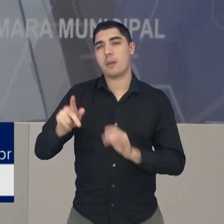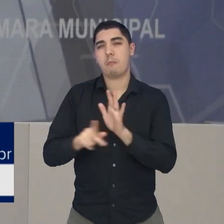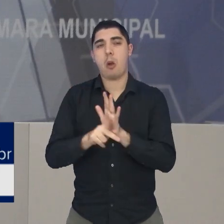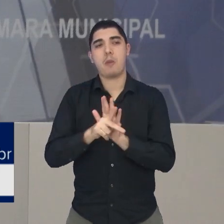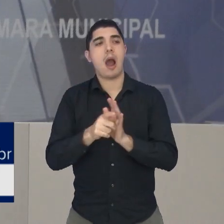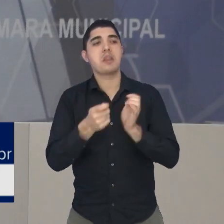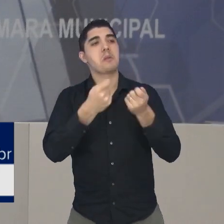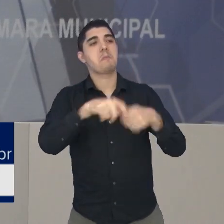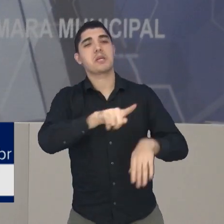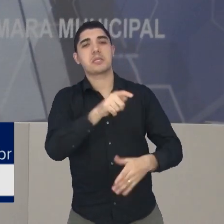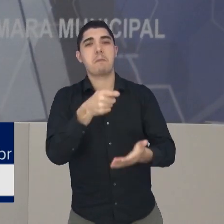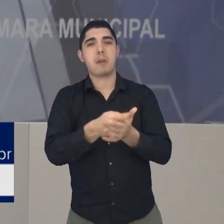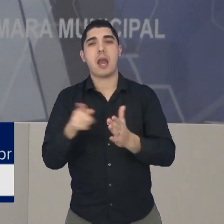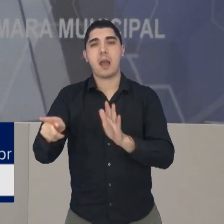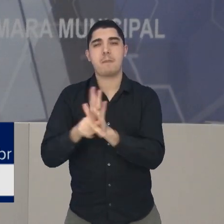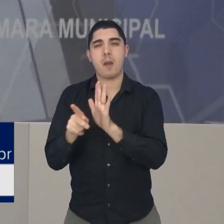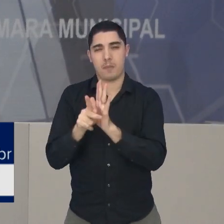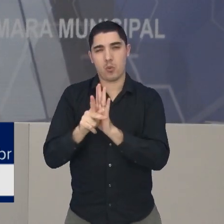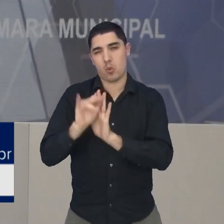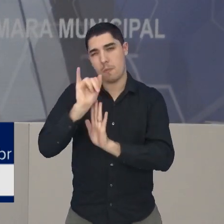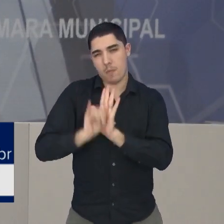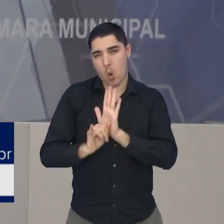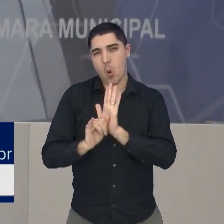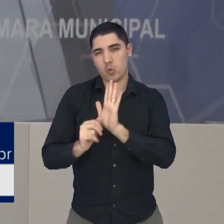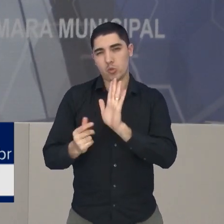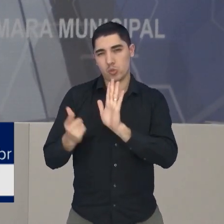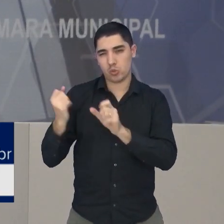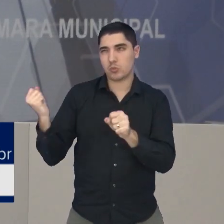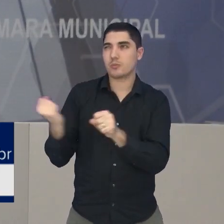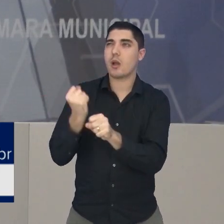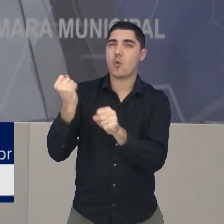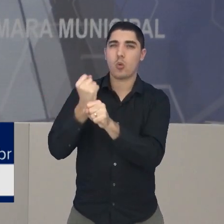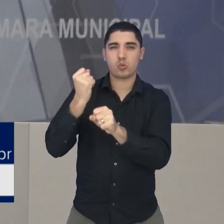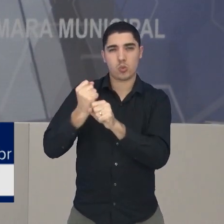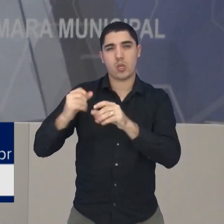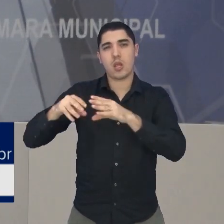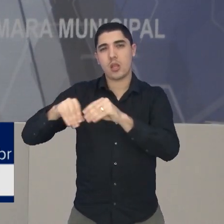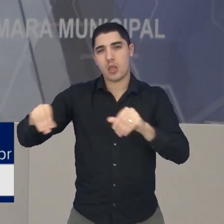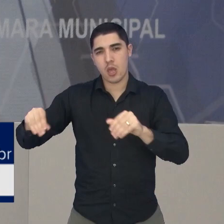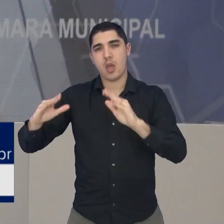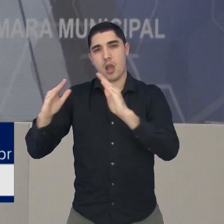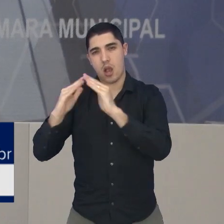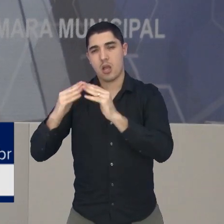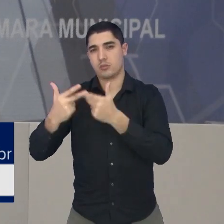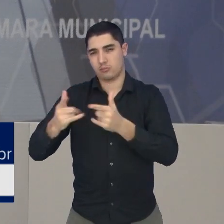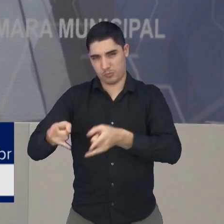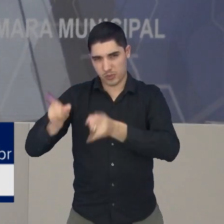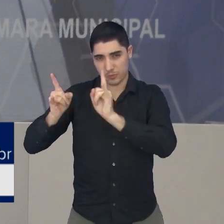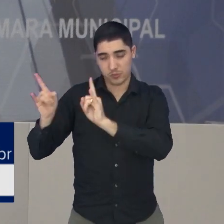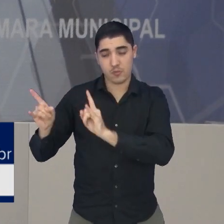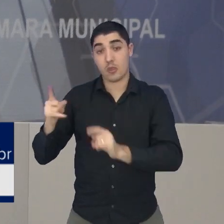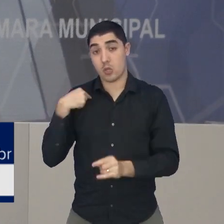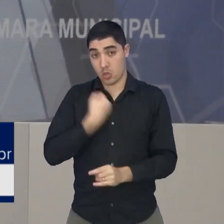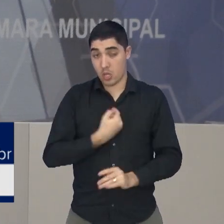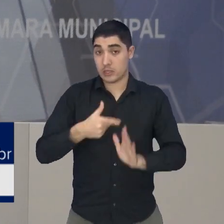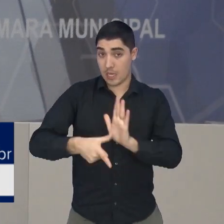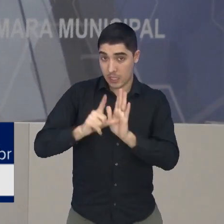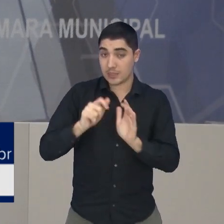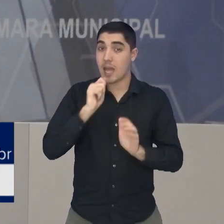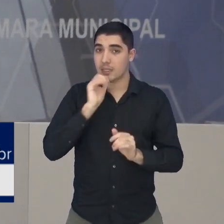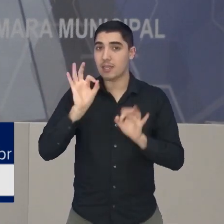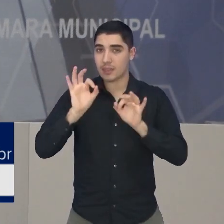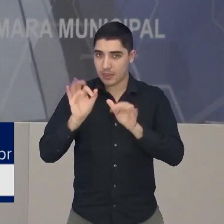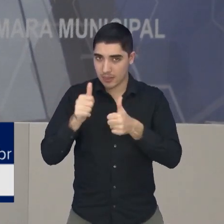e que foi um projeto que a gente denunciou e apontou desde o início, que vinha tramitando e sendo discutido